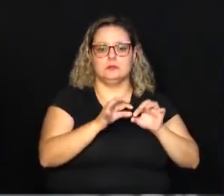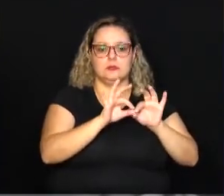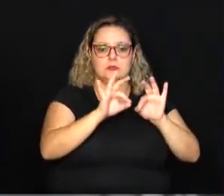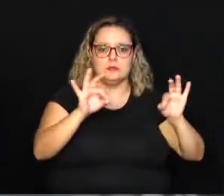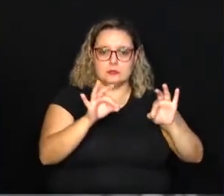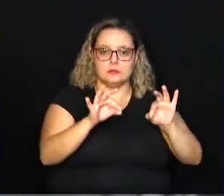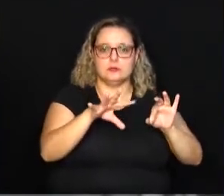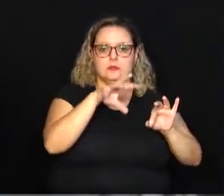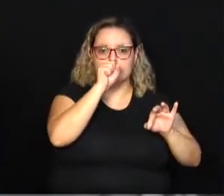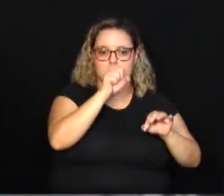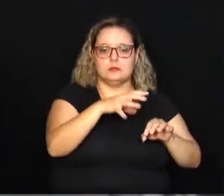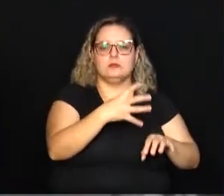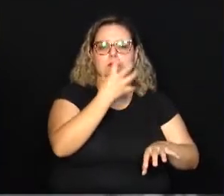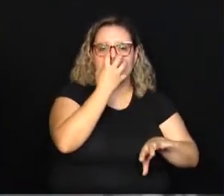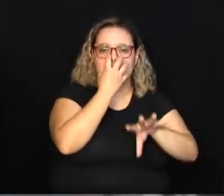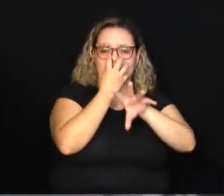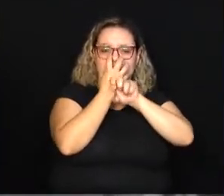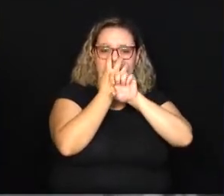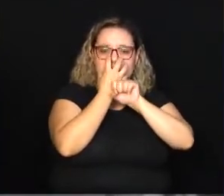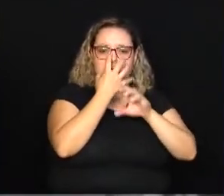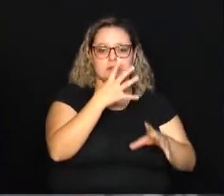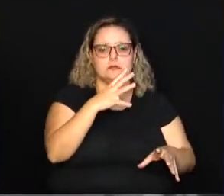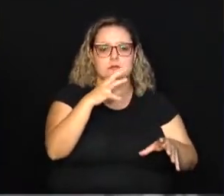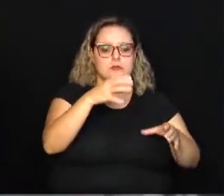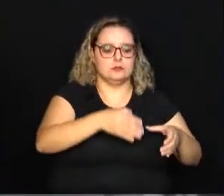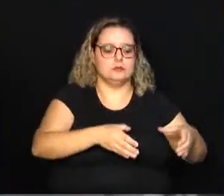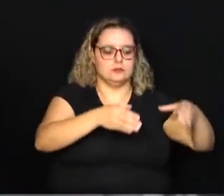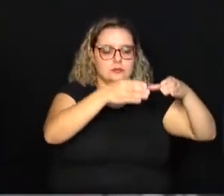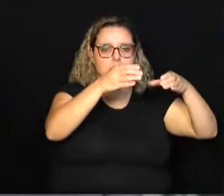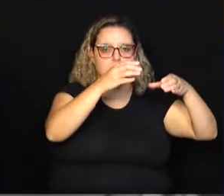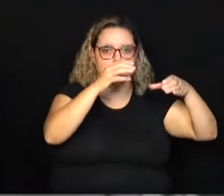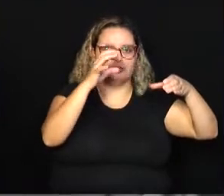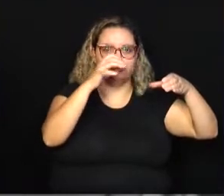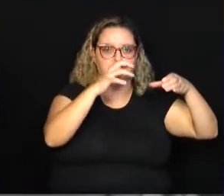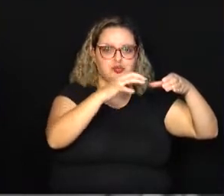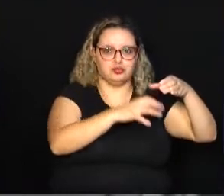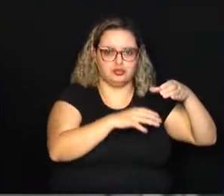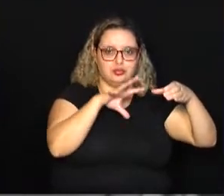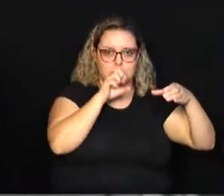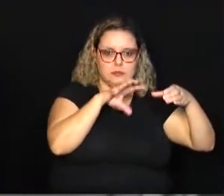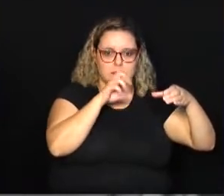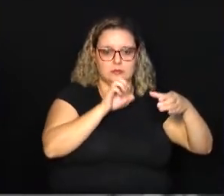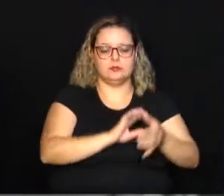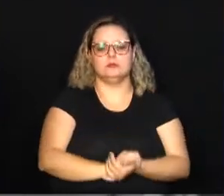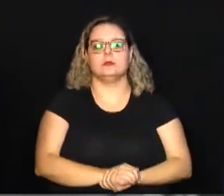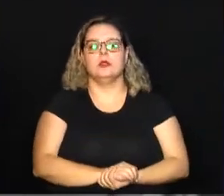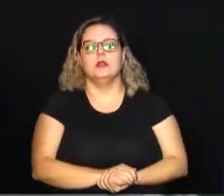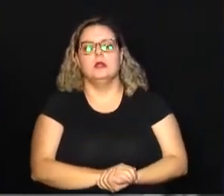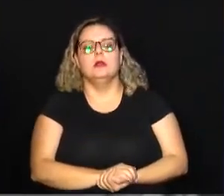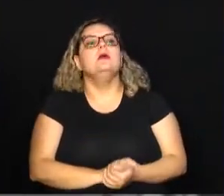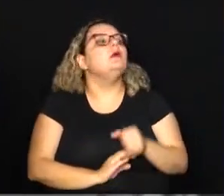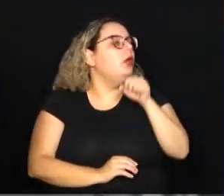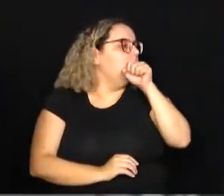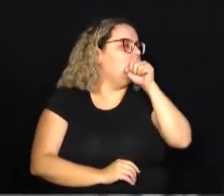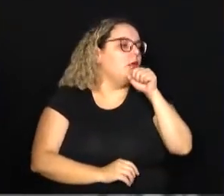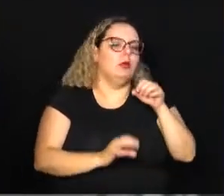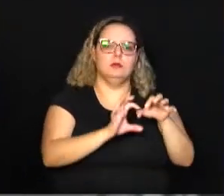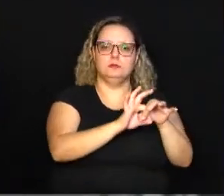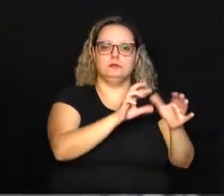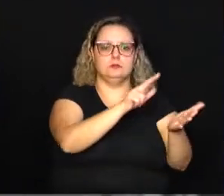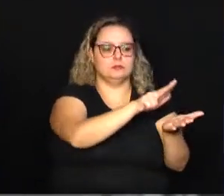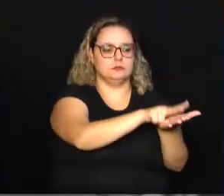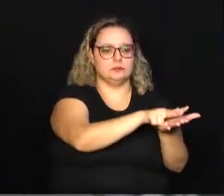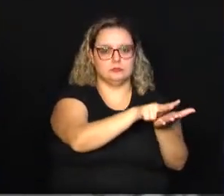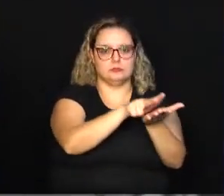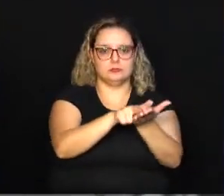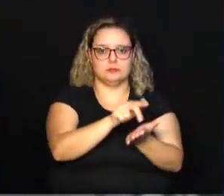ar comprimido, em todos os 28 leitos, e estão nos cedendo as 28 camas. Por quê? Porque o hospital